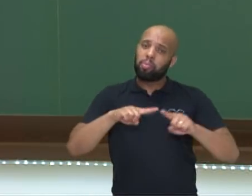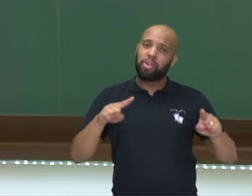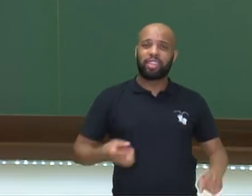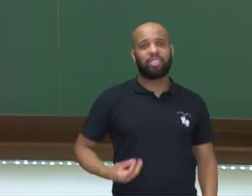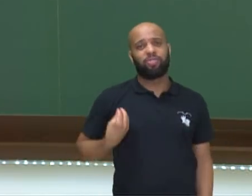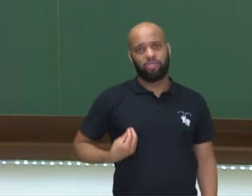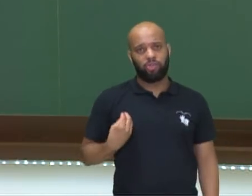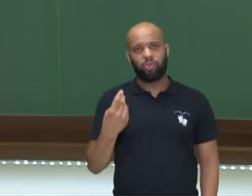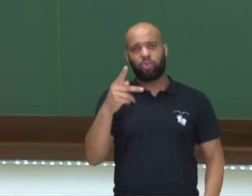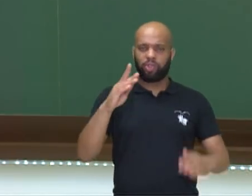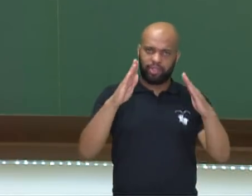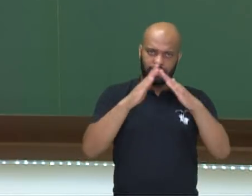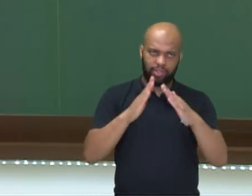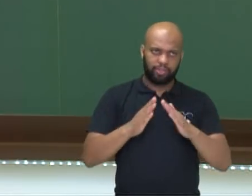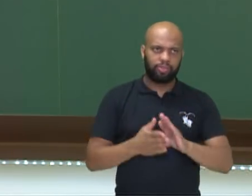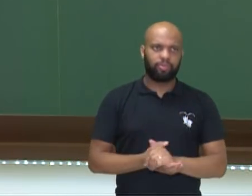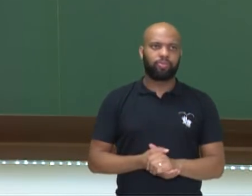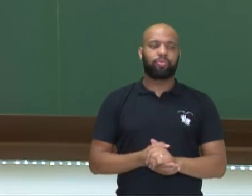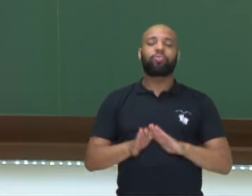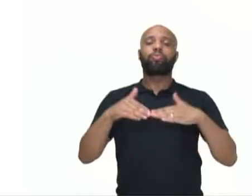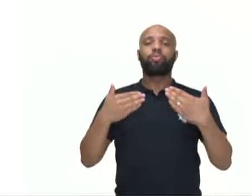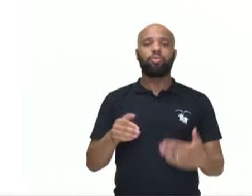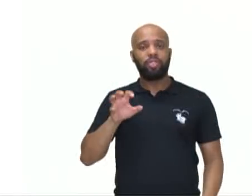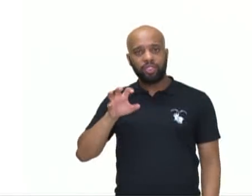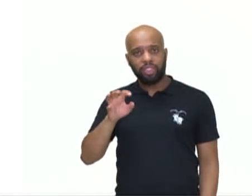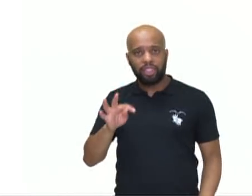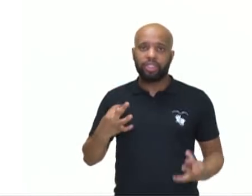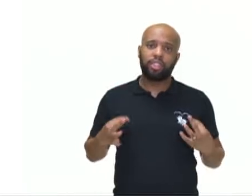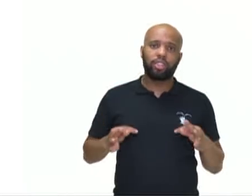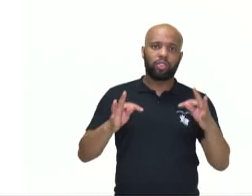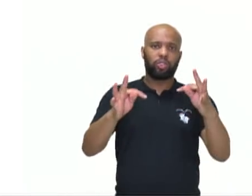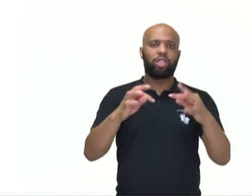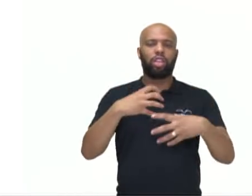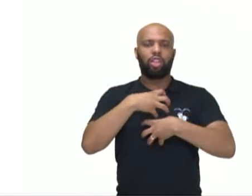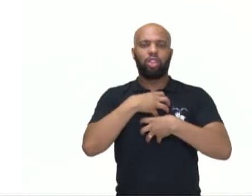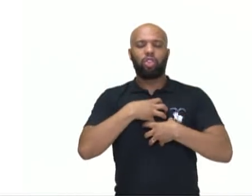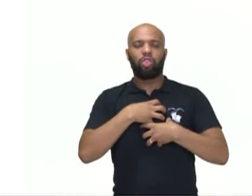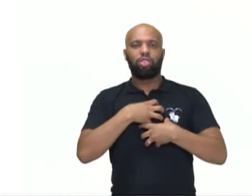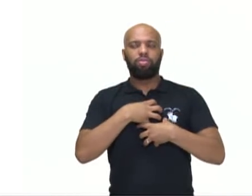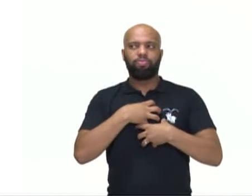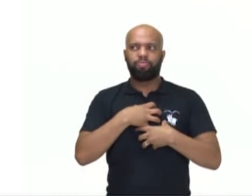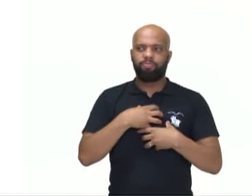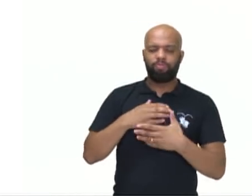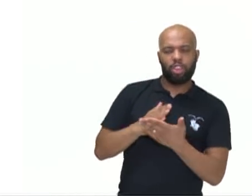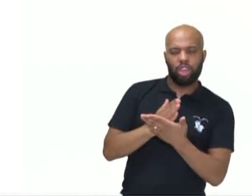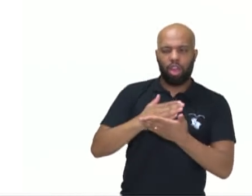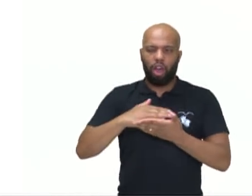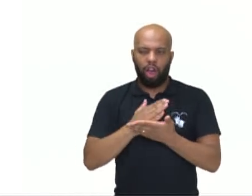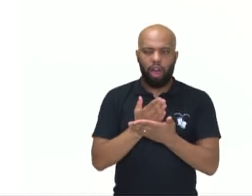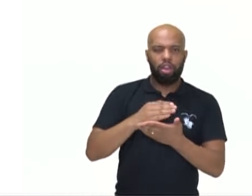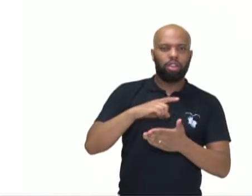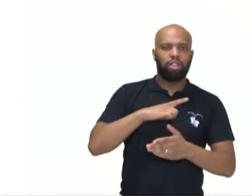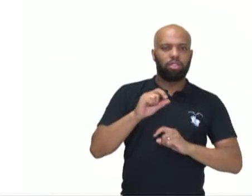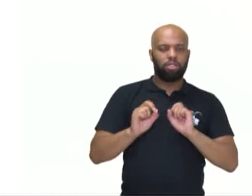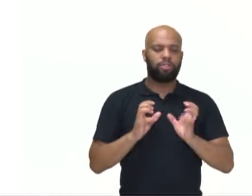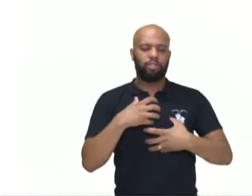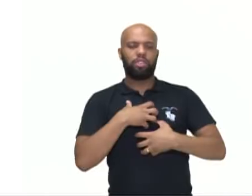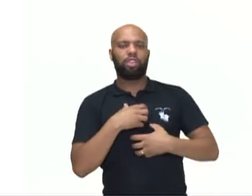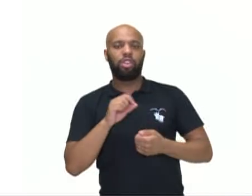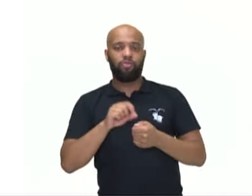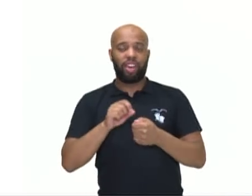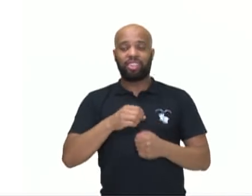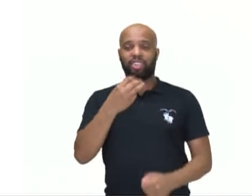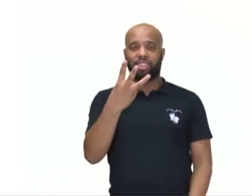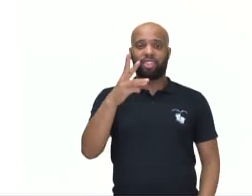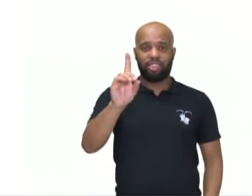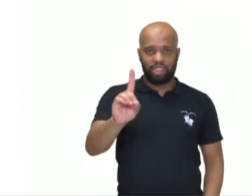casa. Por serem equipamentos que enganam os nossos sentidos, simulando um ambiente alternativo